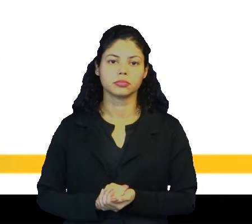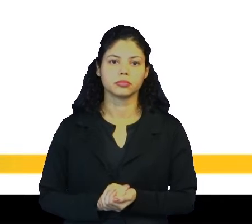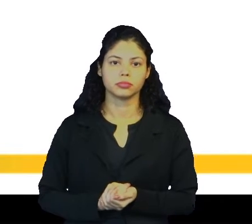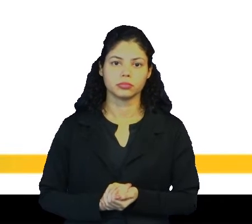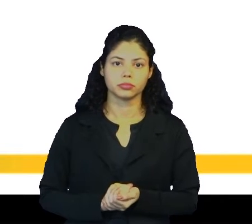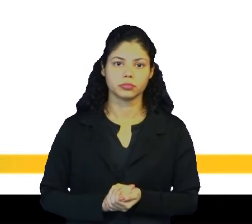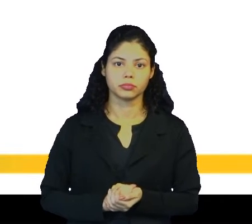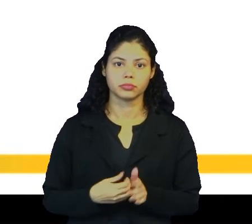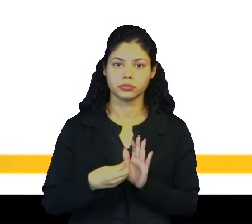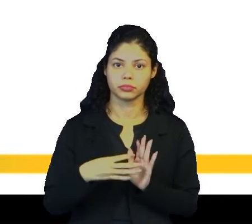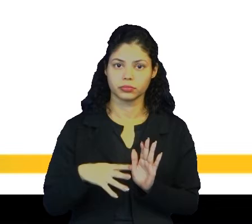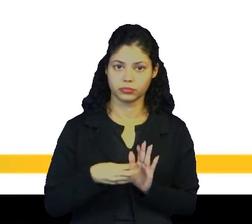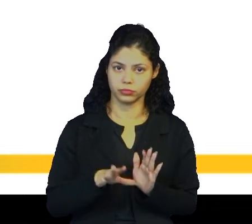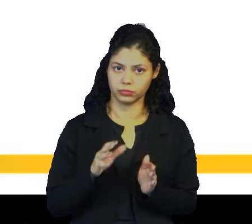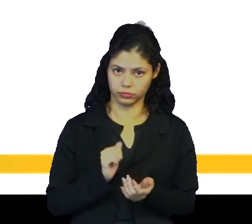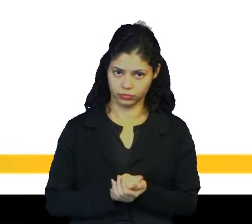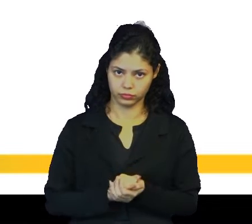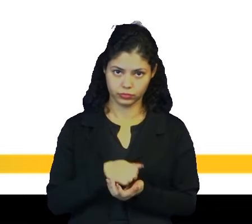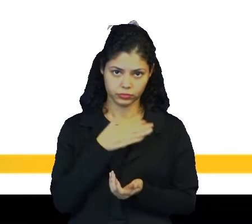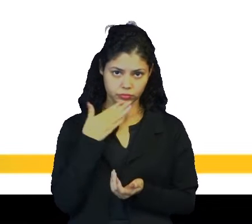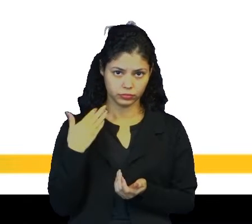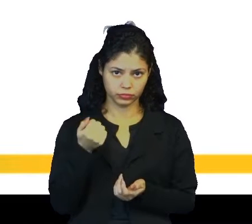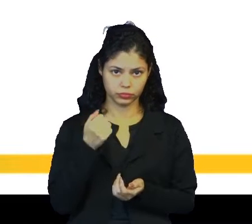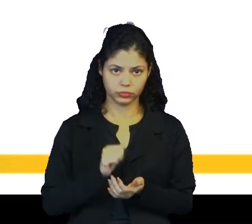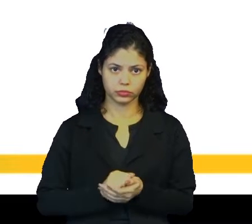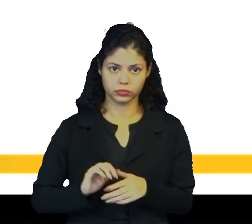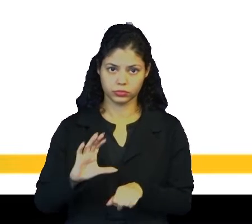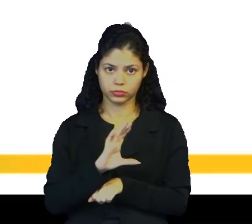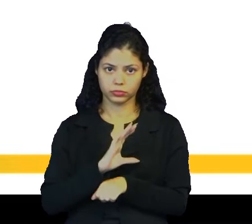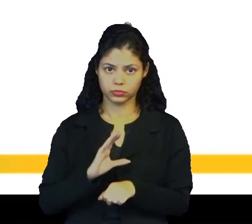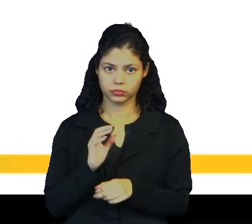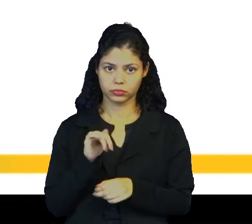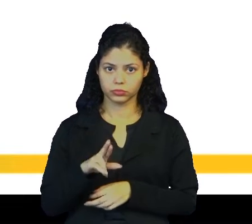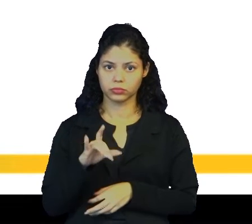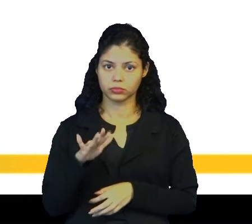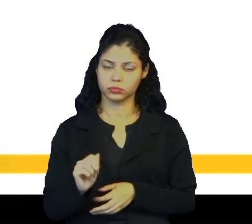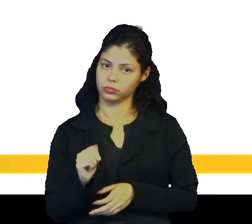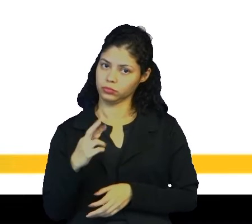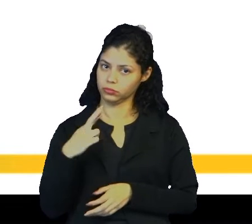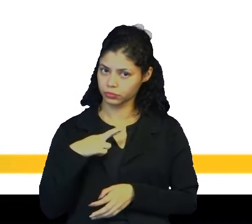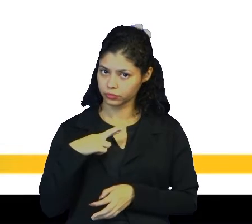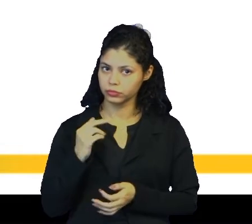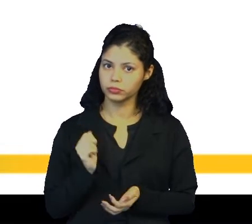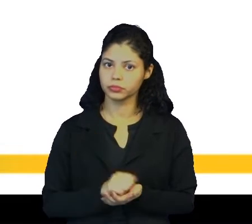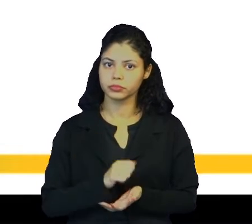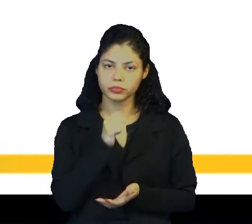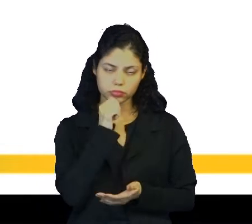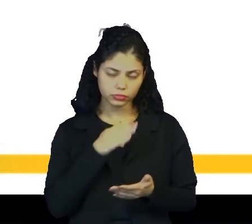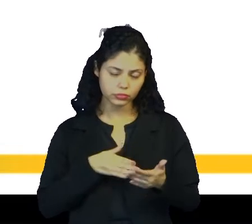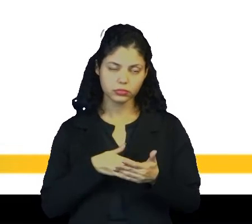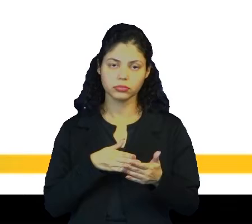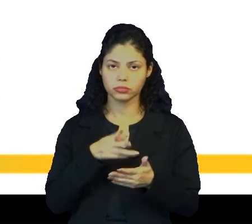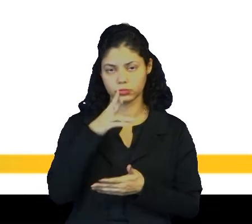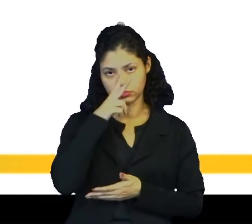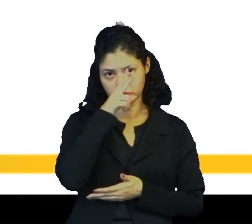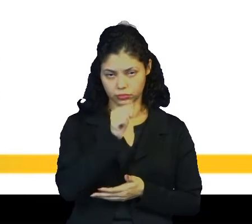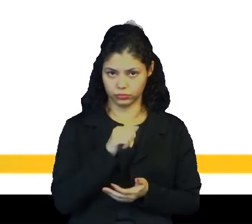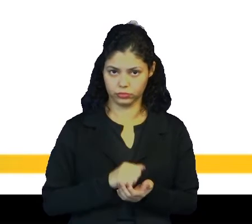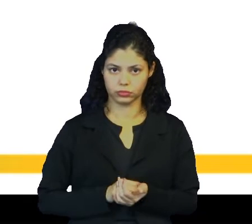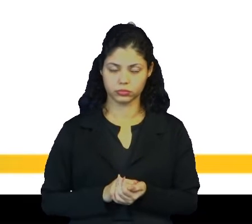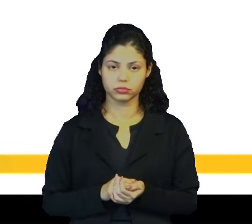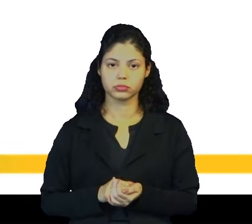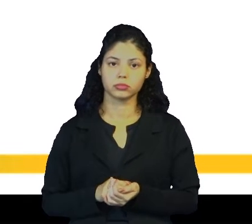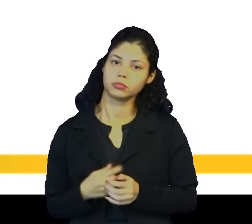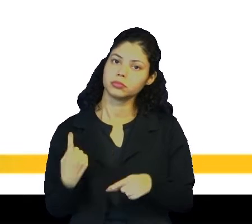A transição do absolutismo para uma monarquia constitucional ou uma monarquia parlamentar, né? E a limitação dos poderes